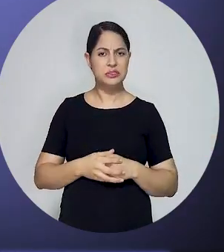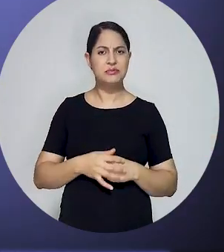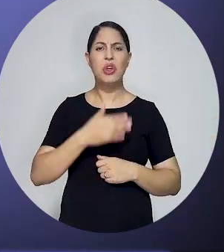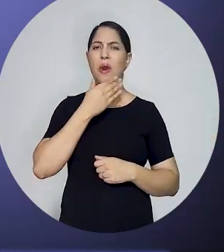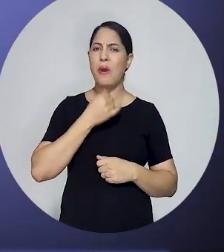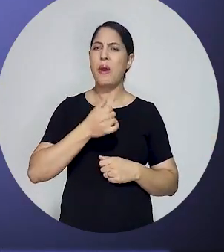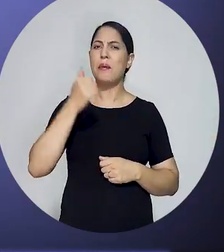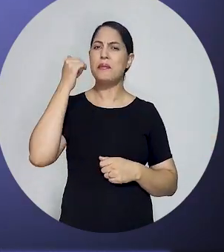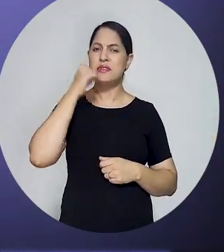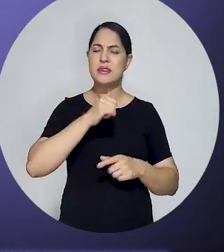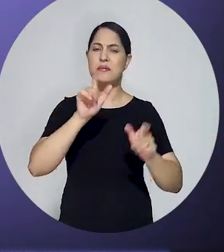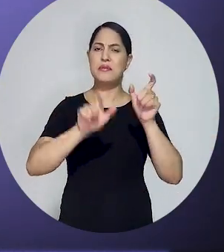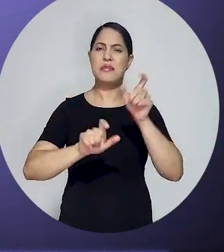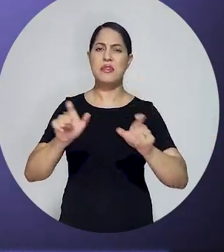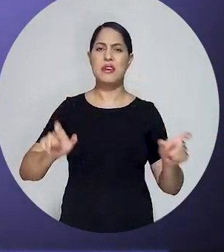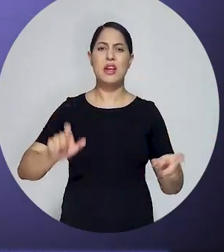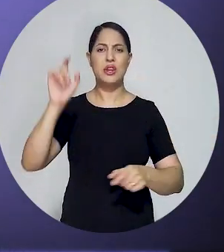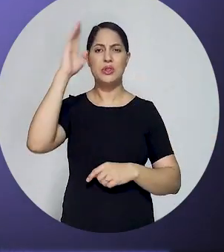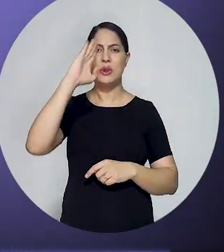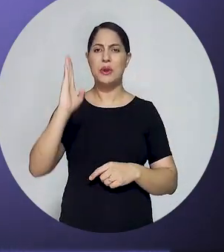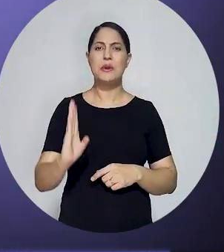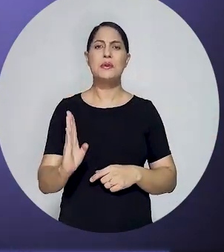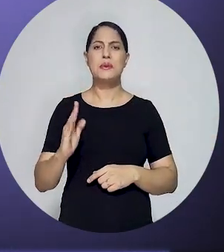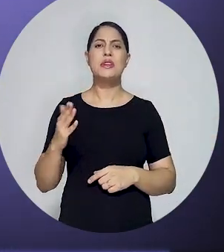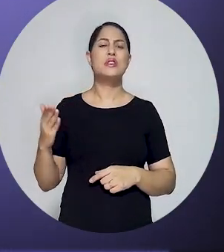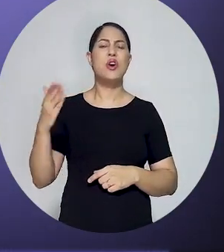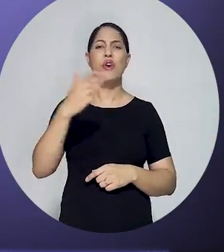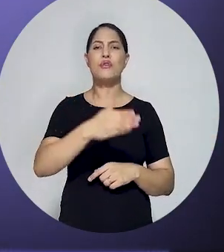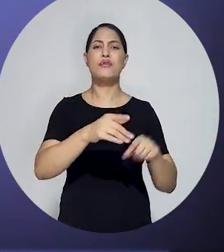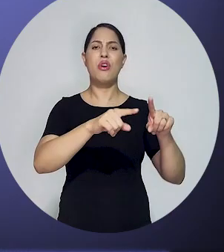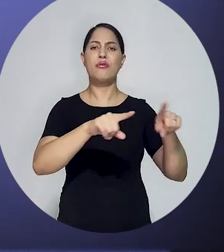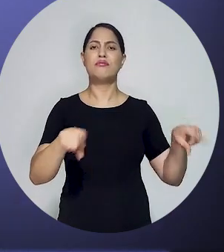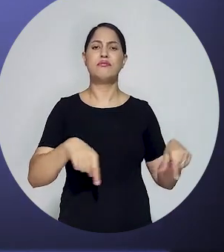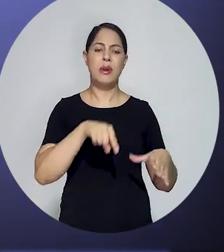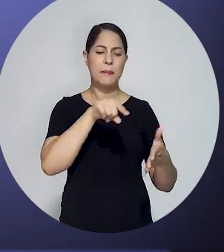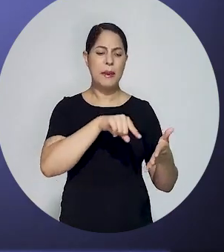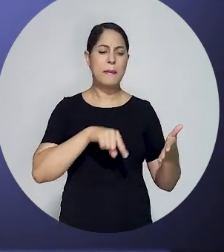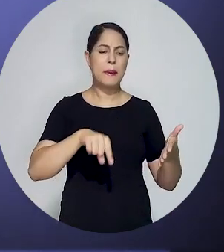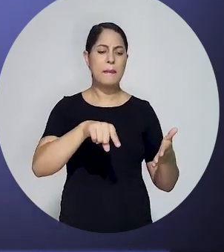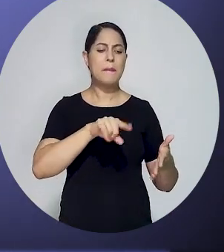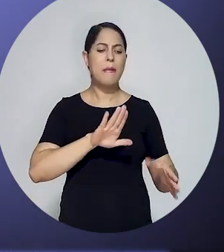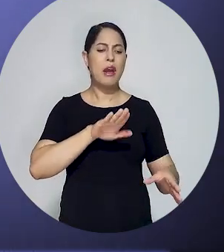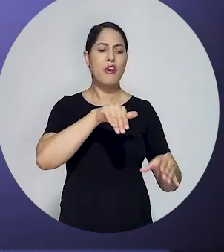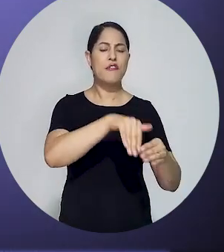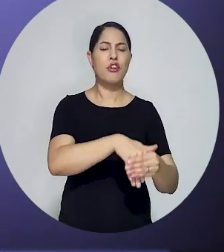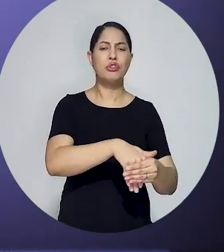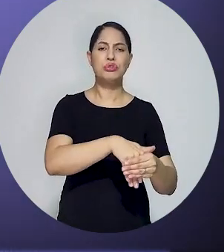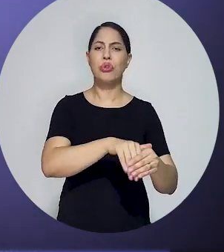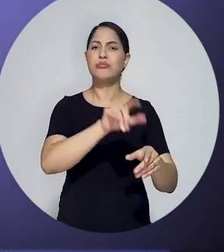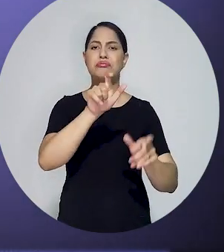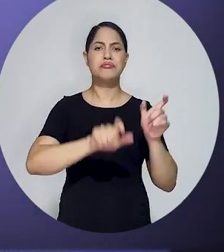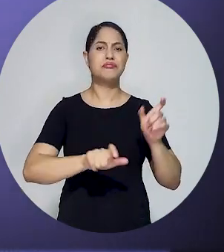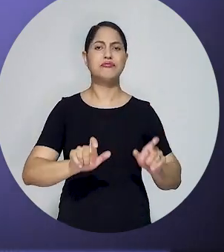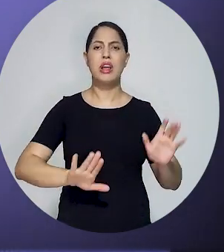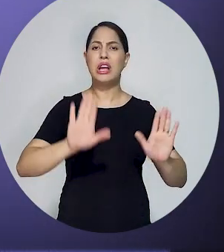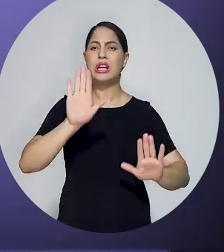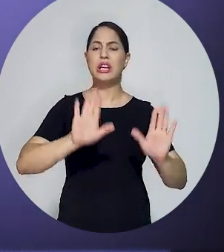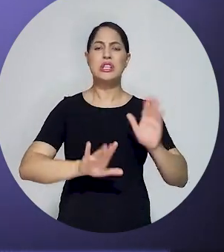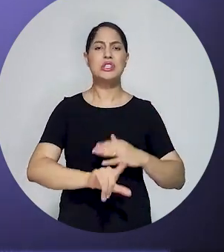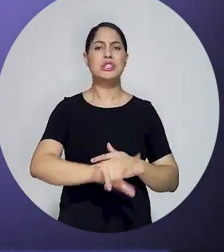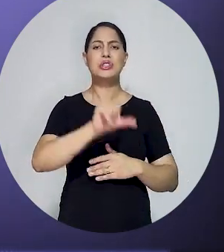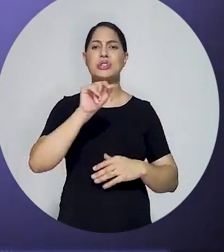democrática. As eleitoras e os eleitores se dirigiram às sessões eleitorais, votaram, escolheram os